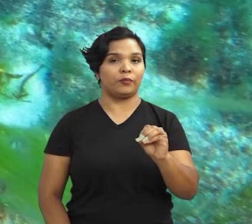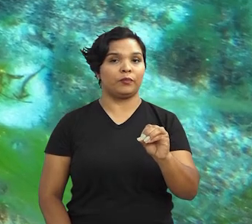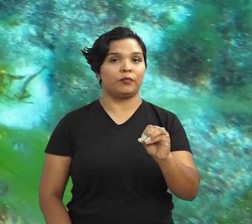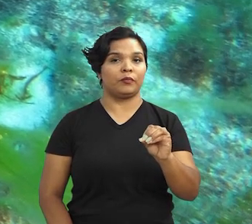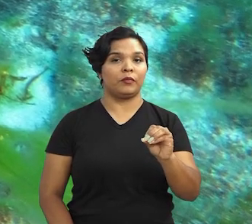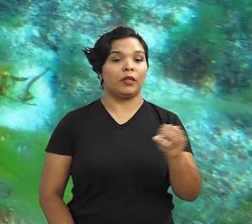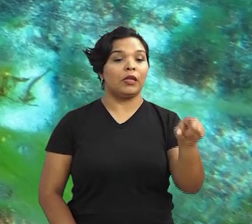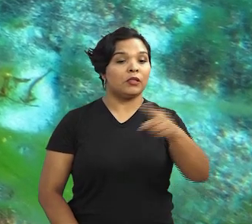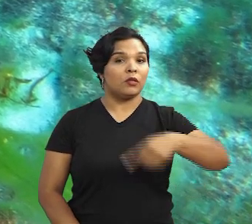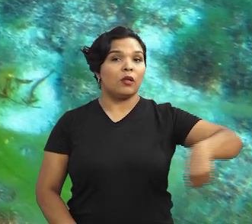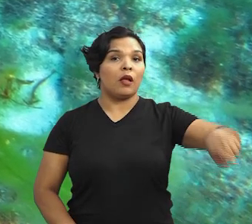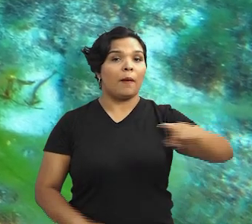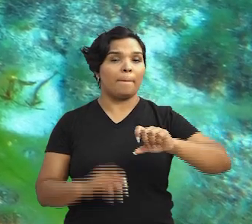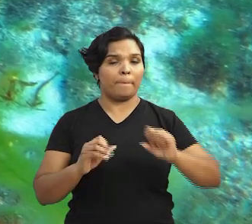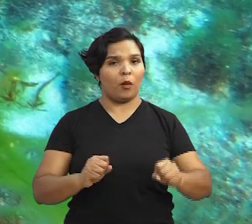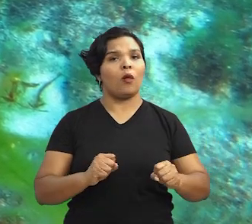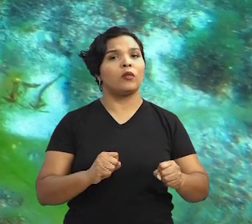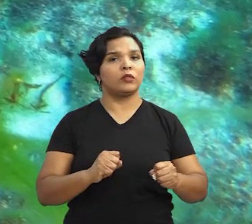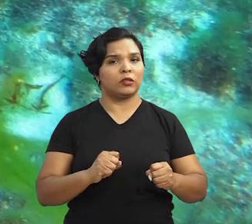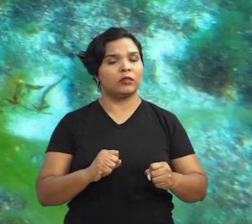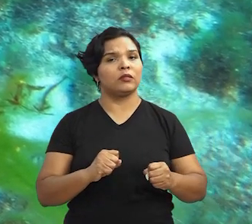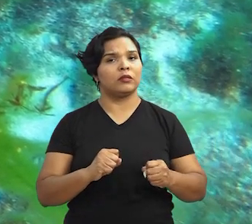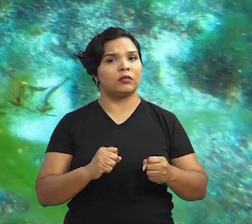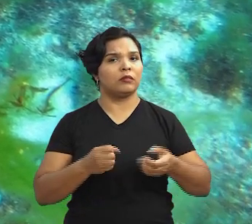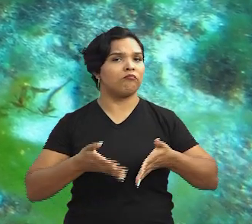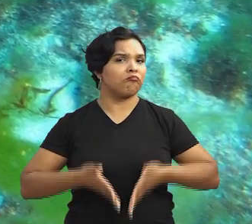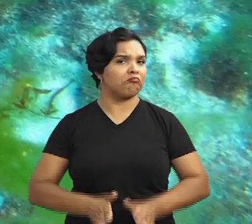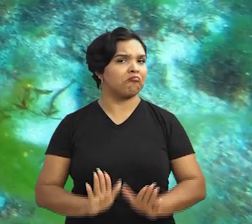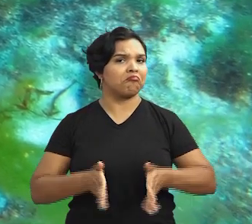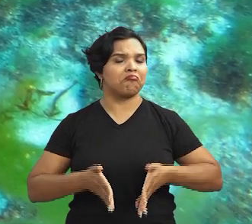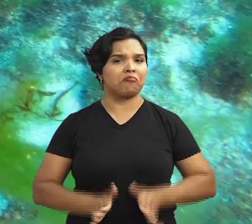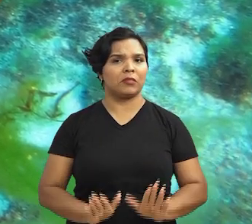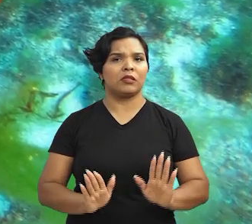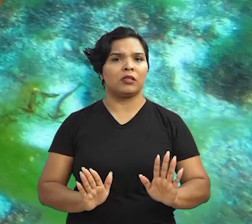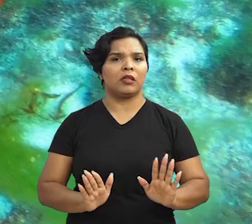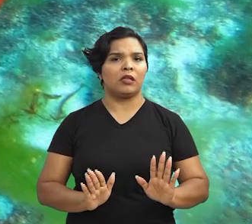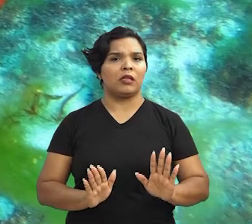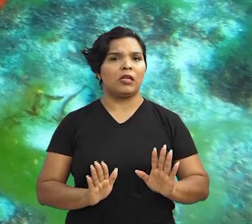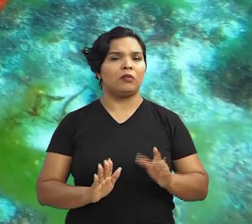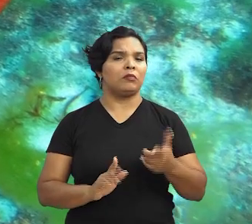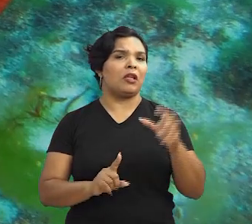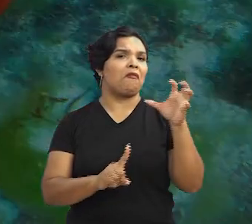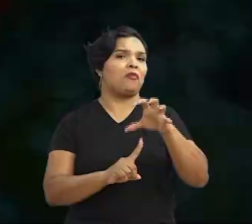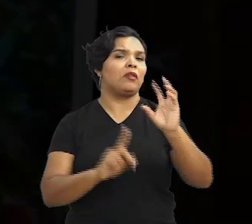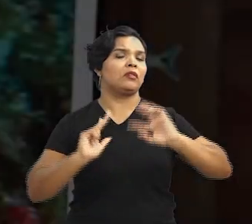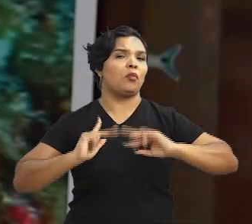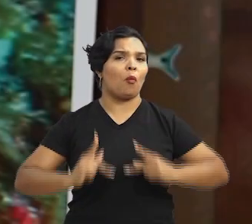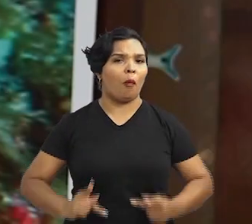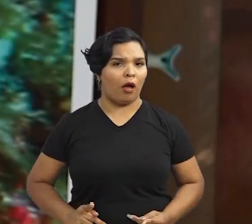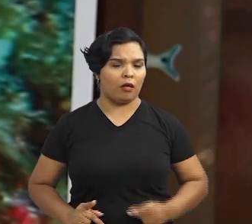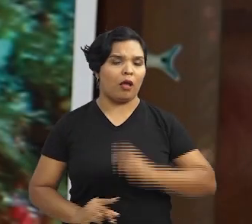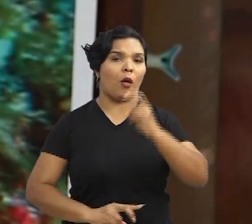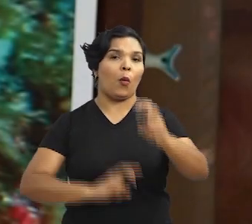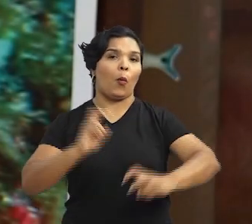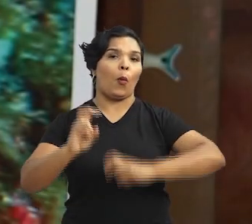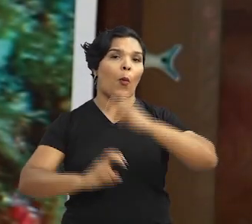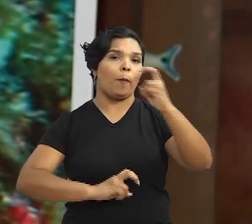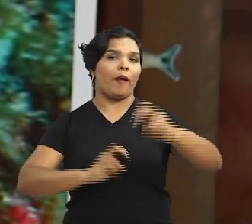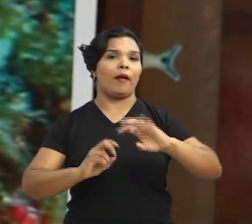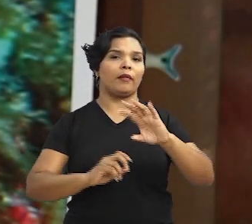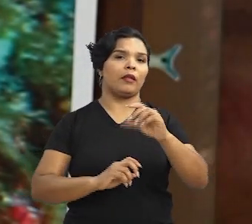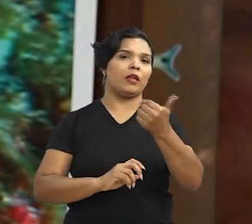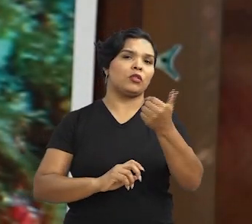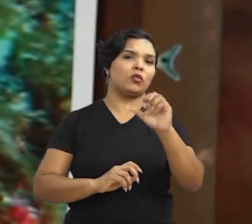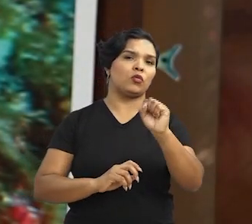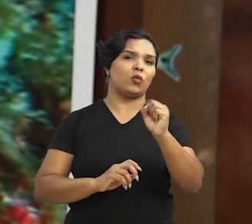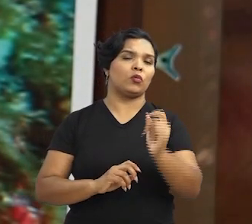É uma região que essas espécies podem se reproduzir, né, sob menor, digamos assim, impacto humano. O parque fica a 18